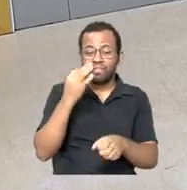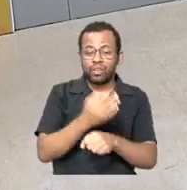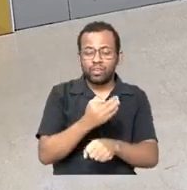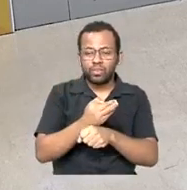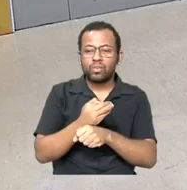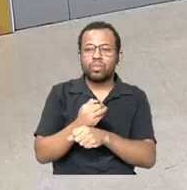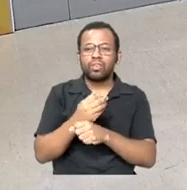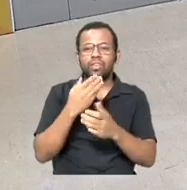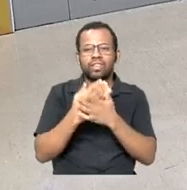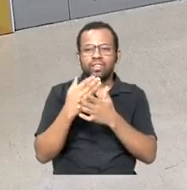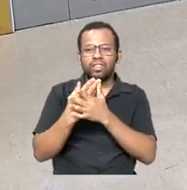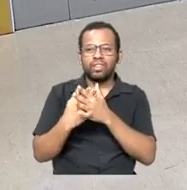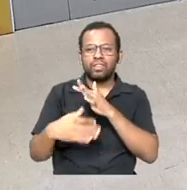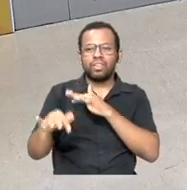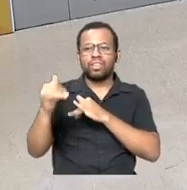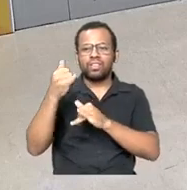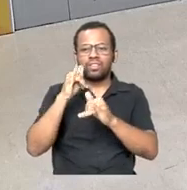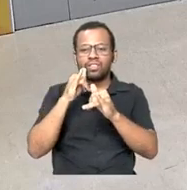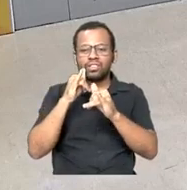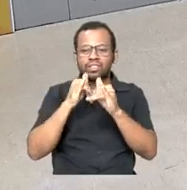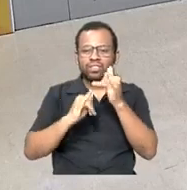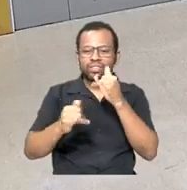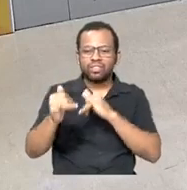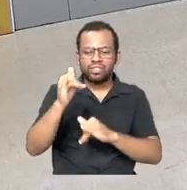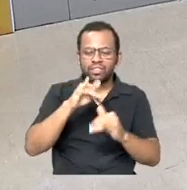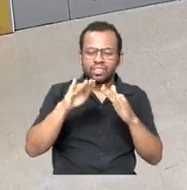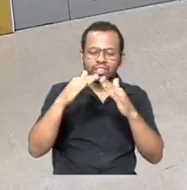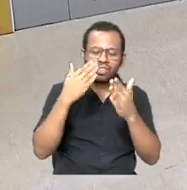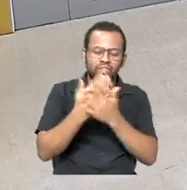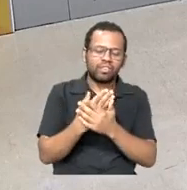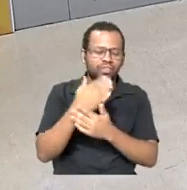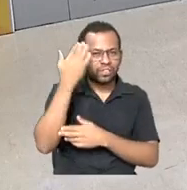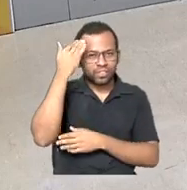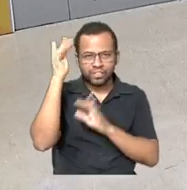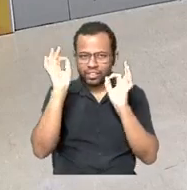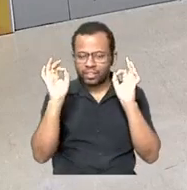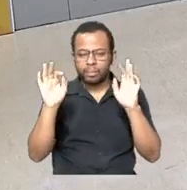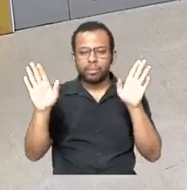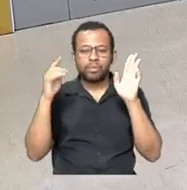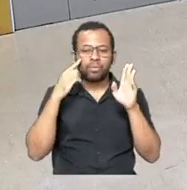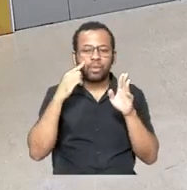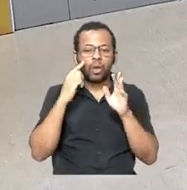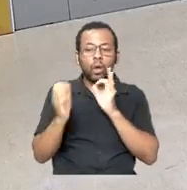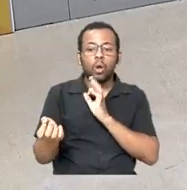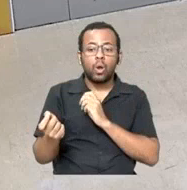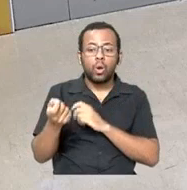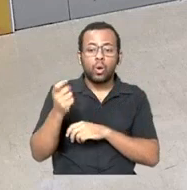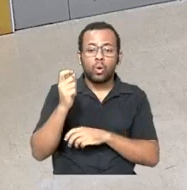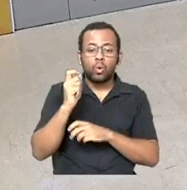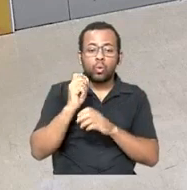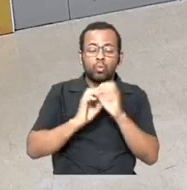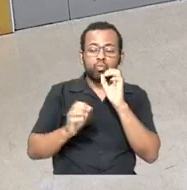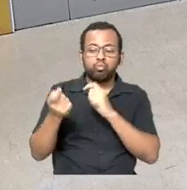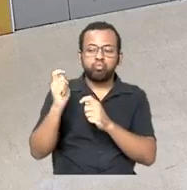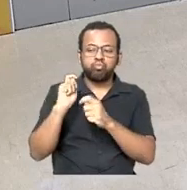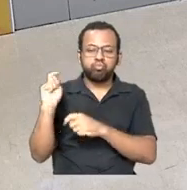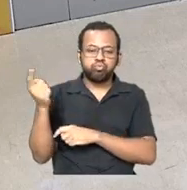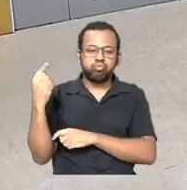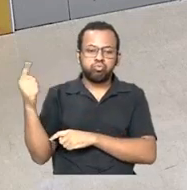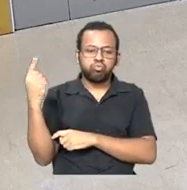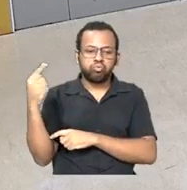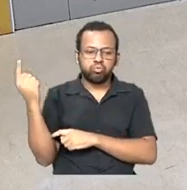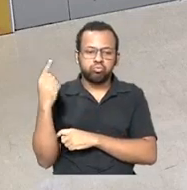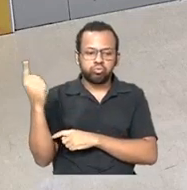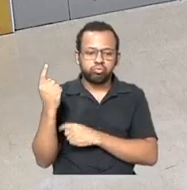tá tá entendendo nada do que eu tô falando Mas é isso mesmo Hein gente vamos embora então bolinhas pipocando bolinhas saltitando hora de começar